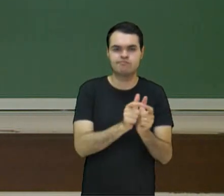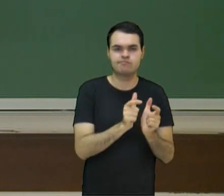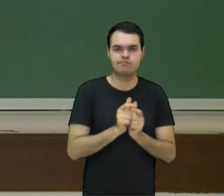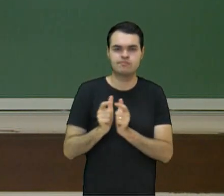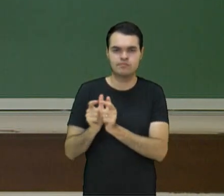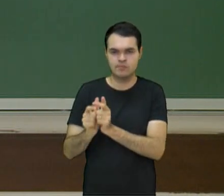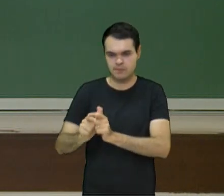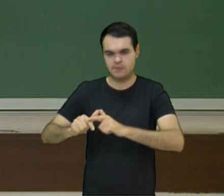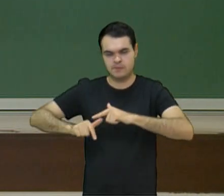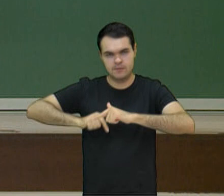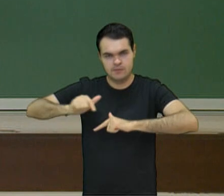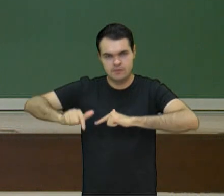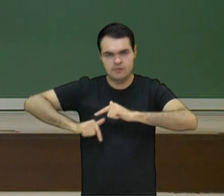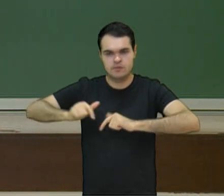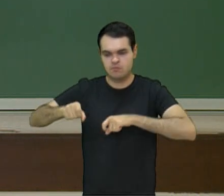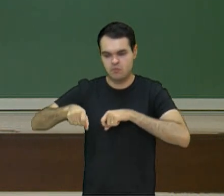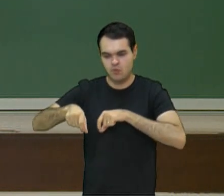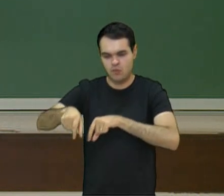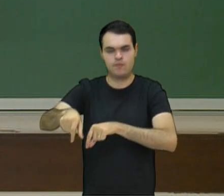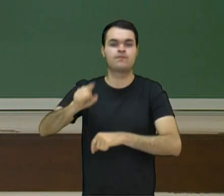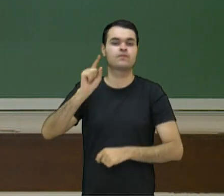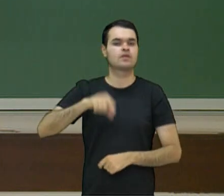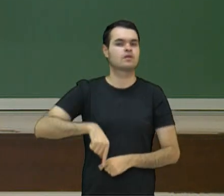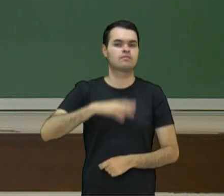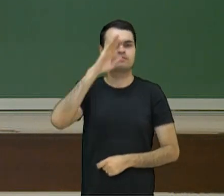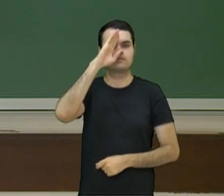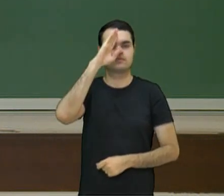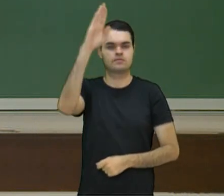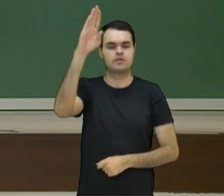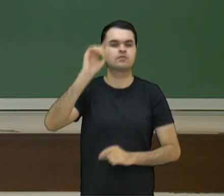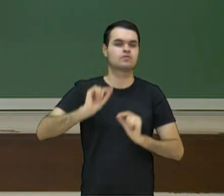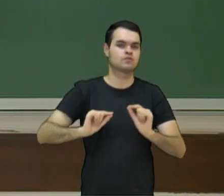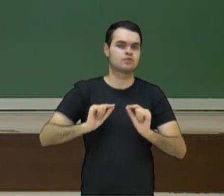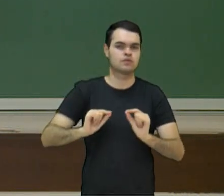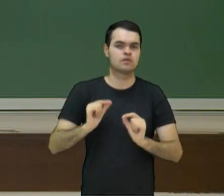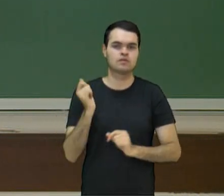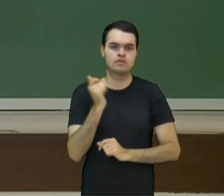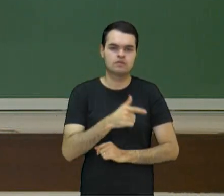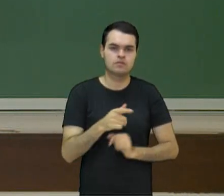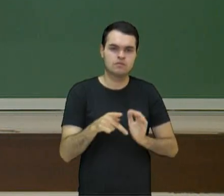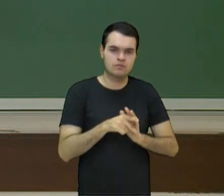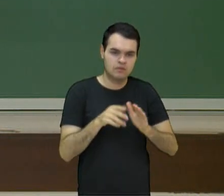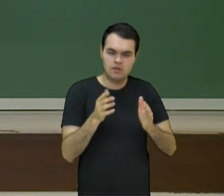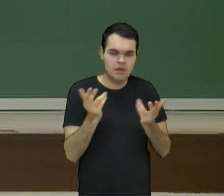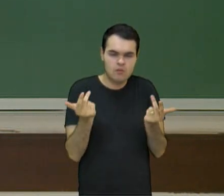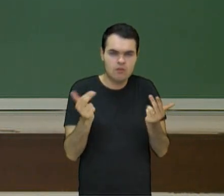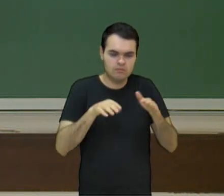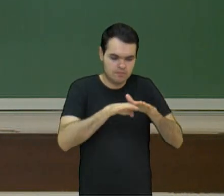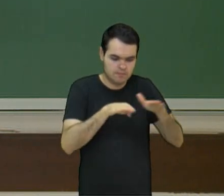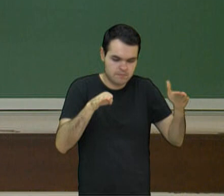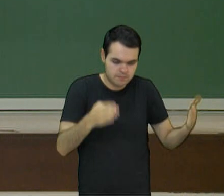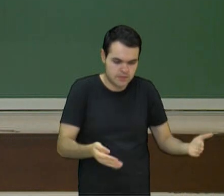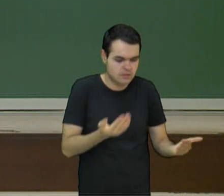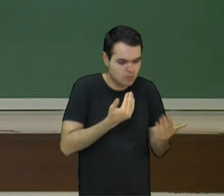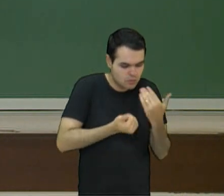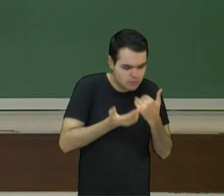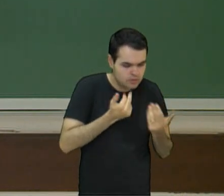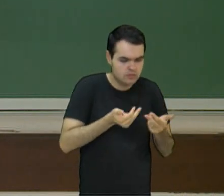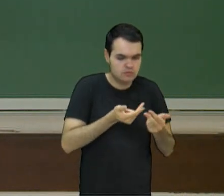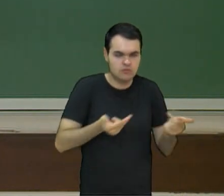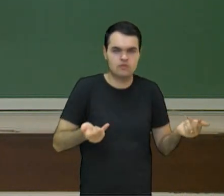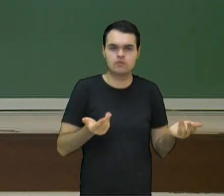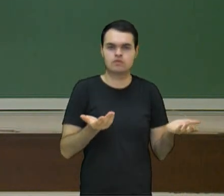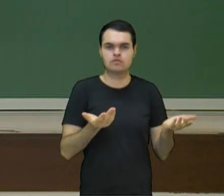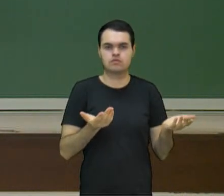são os principais produtores do que abastece a nossa mesa, o nosso prato que nós comemos aqui, né?